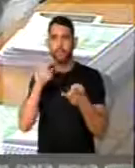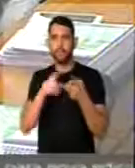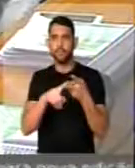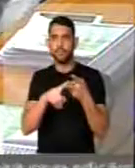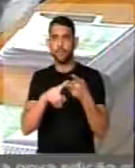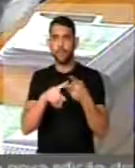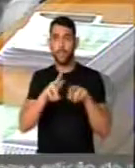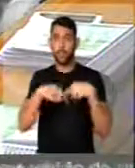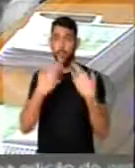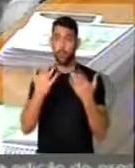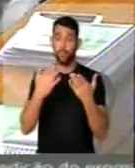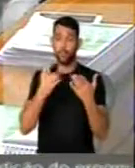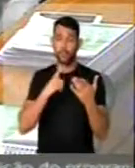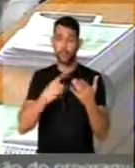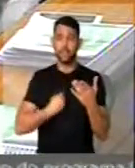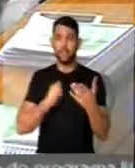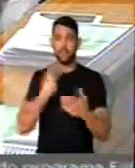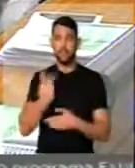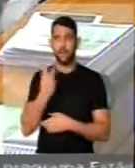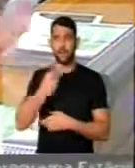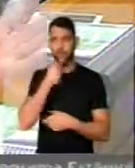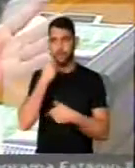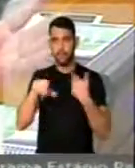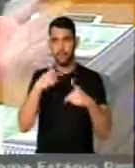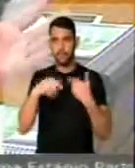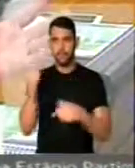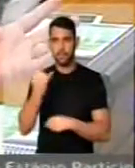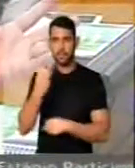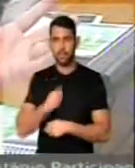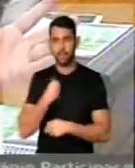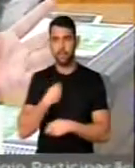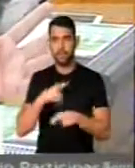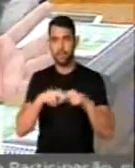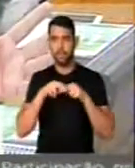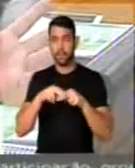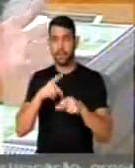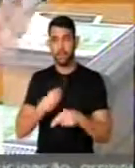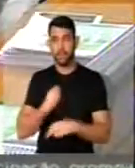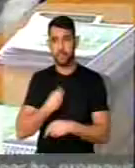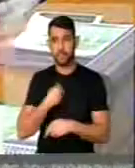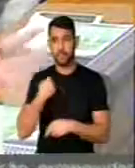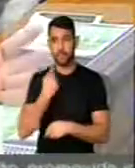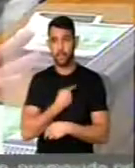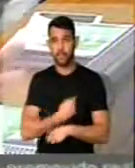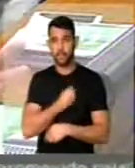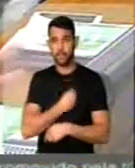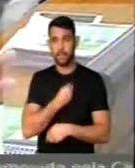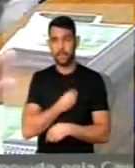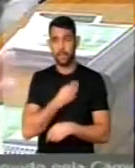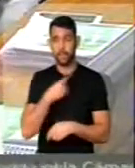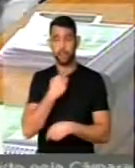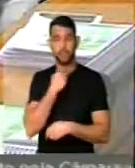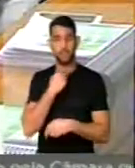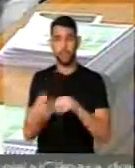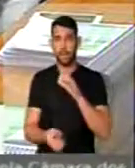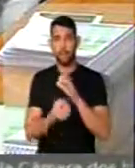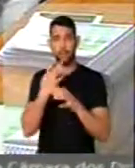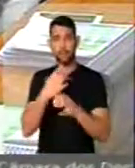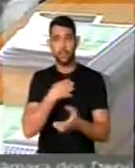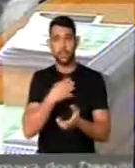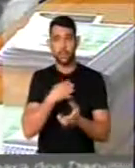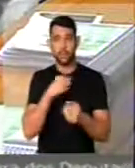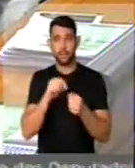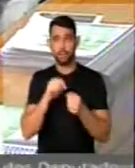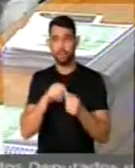prejudiciais. Então, nós temos que valorizar o trabalhador, que isso é fundamental, é a razão da gente estar aqui, mas nós não podemos criar uma situação